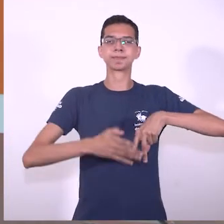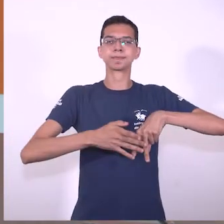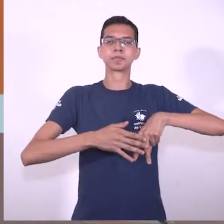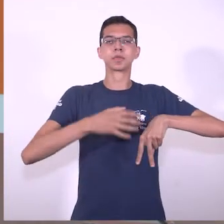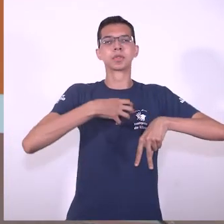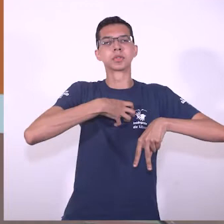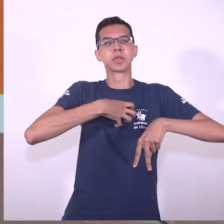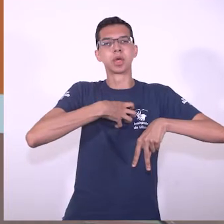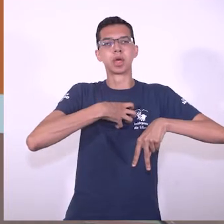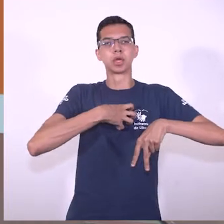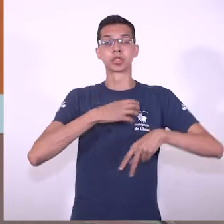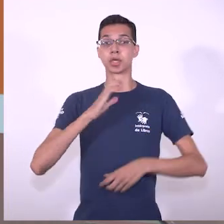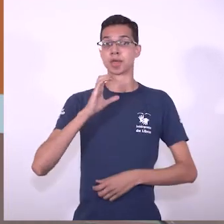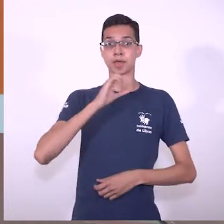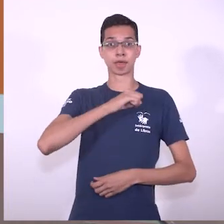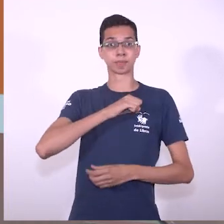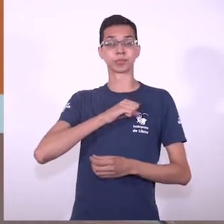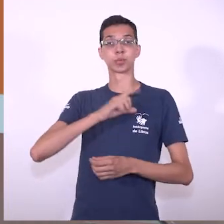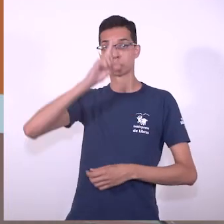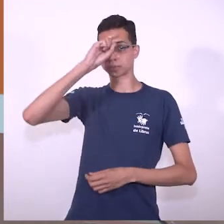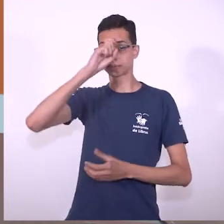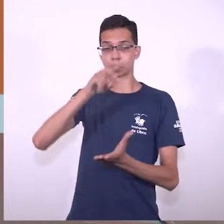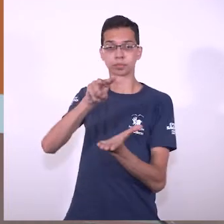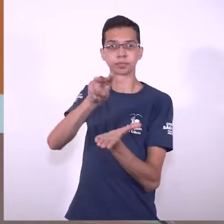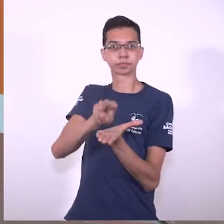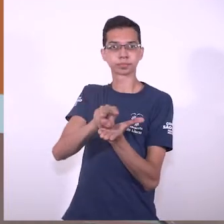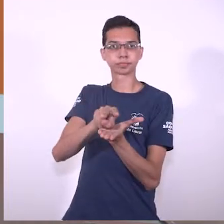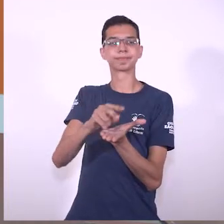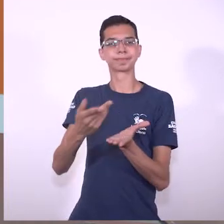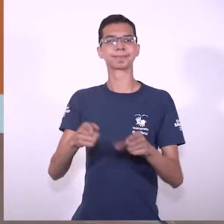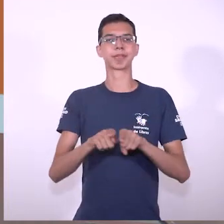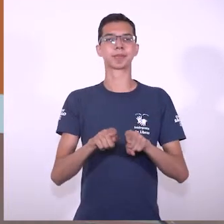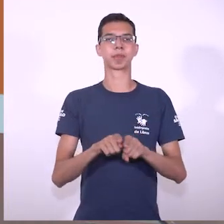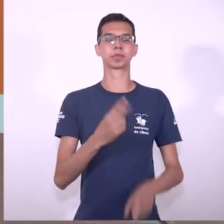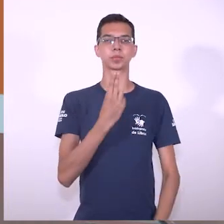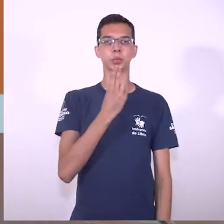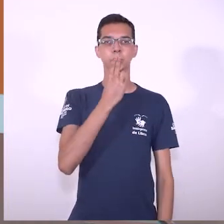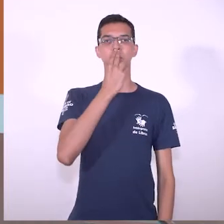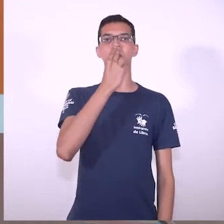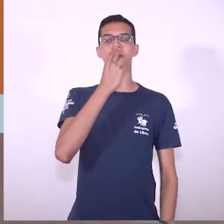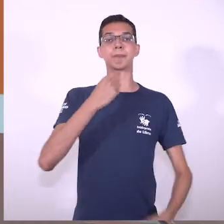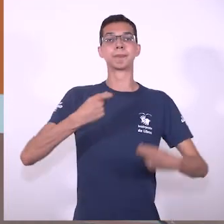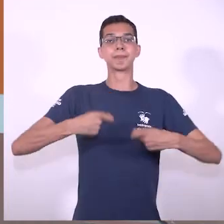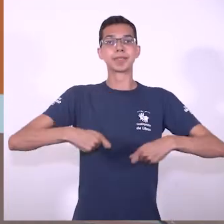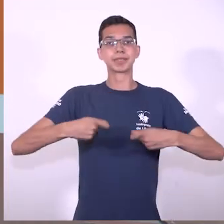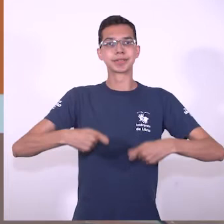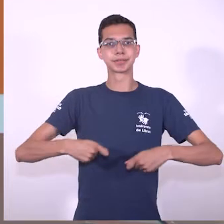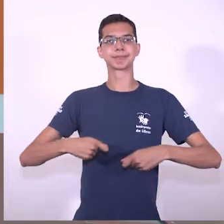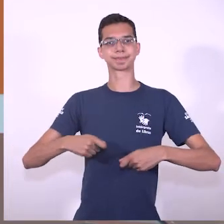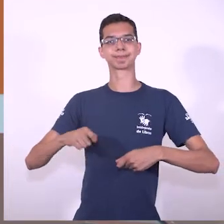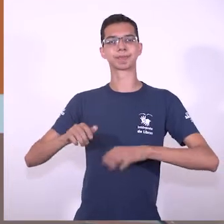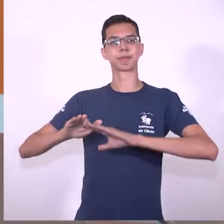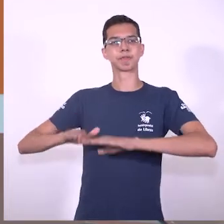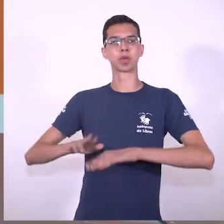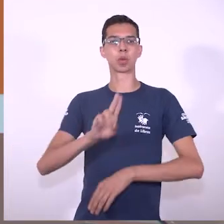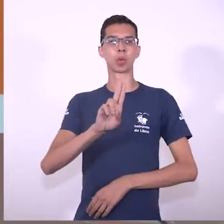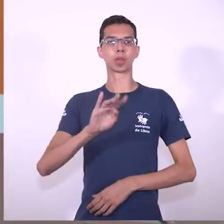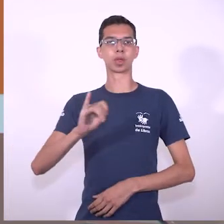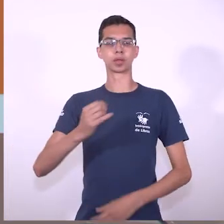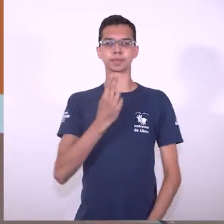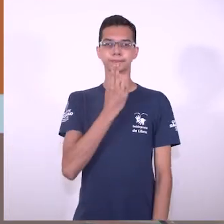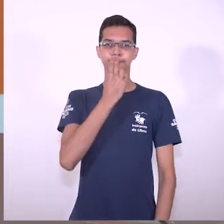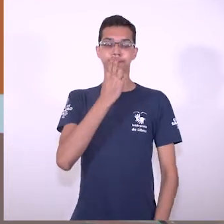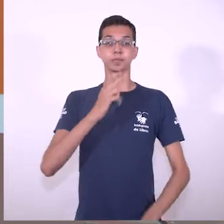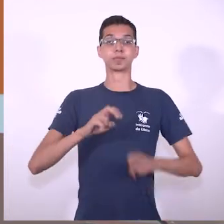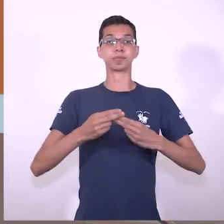é rapidamente internado e, por vezes, entubado, precisando de um leito de UTI. Então, é por isso que eu